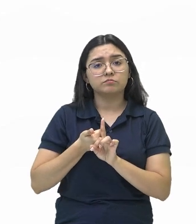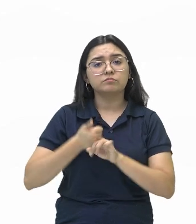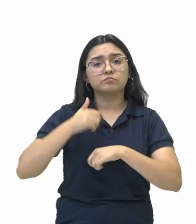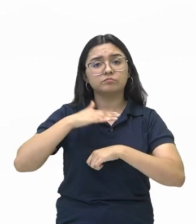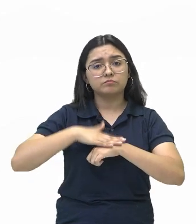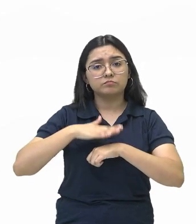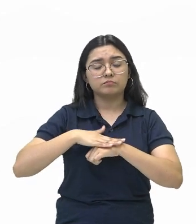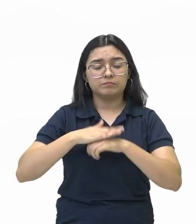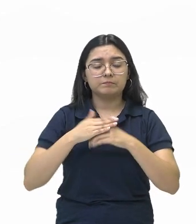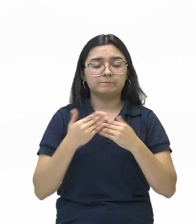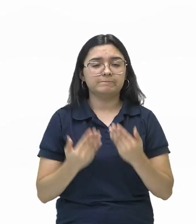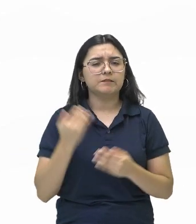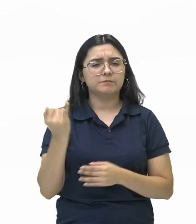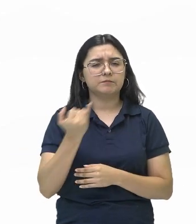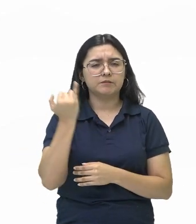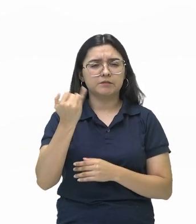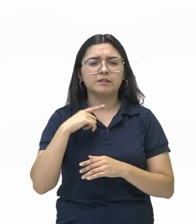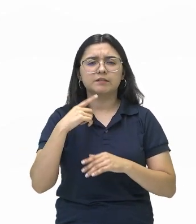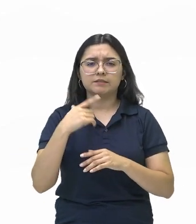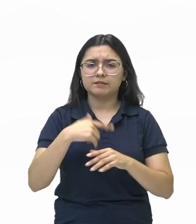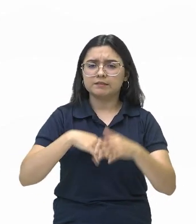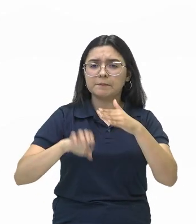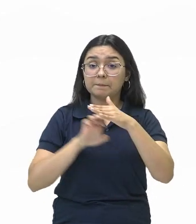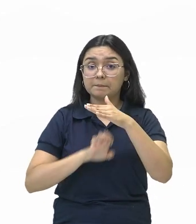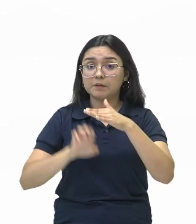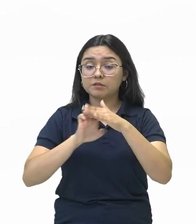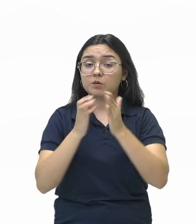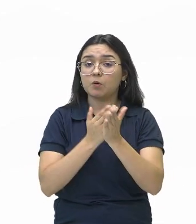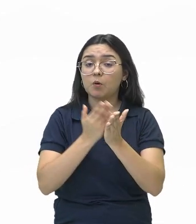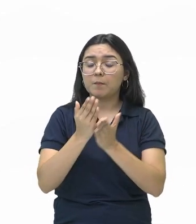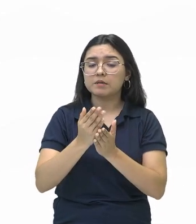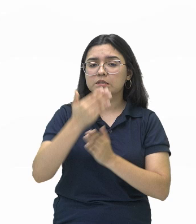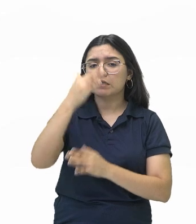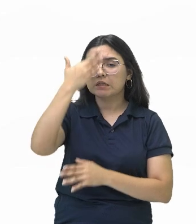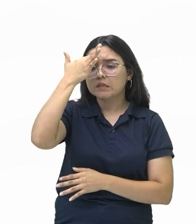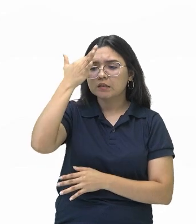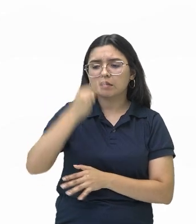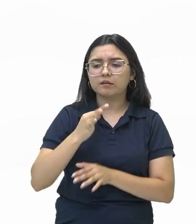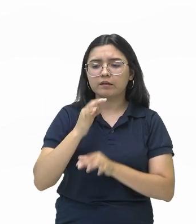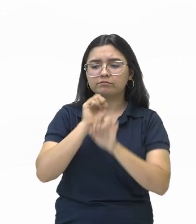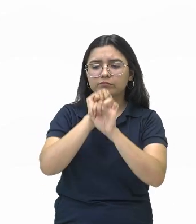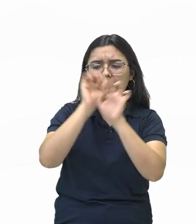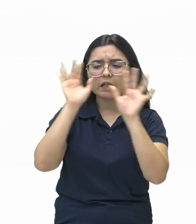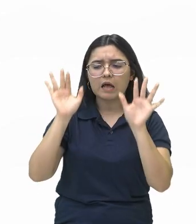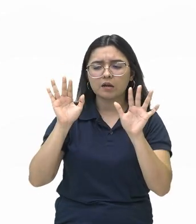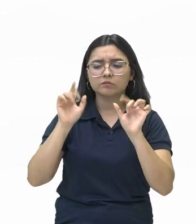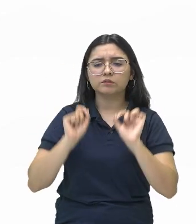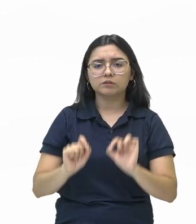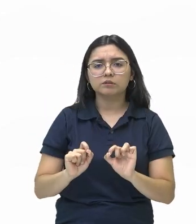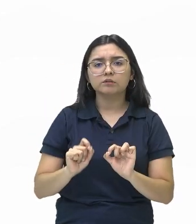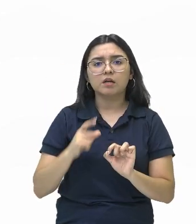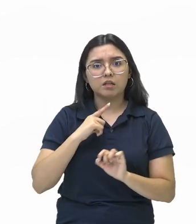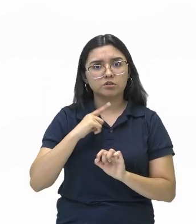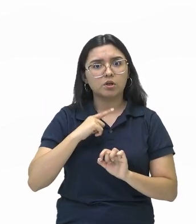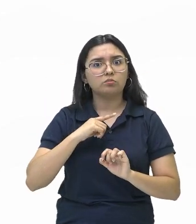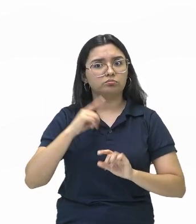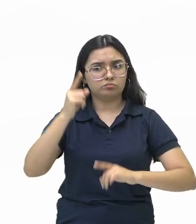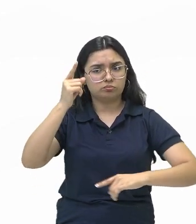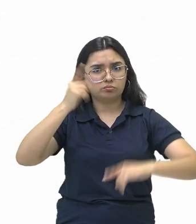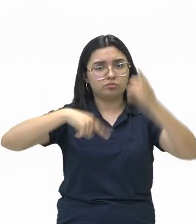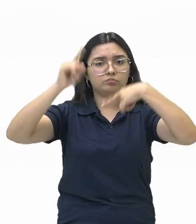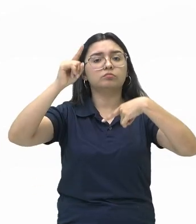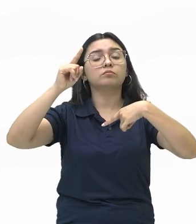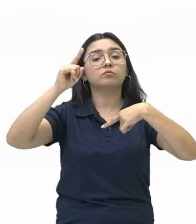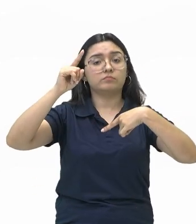interpessoais. Isso é muito importante. As empresas que começam a entender isso daí, elas estão indo embora na frente